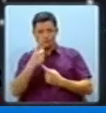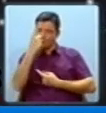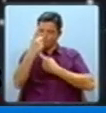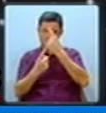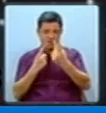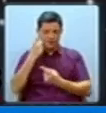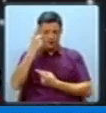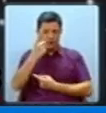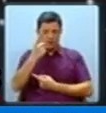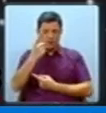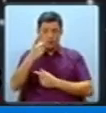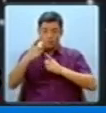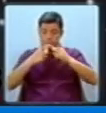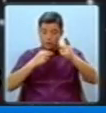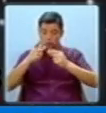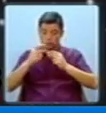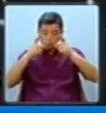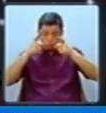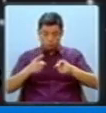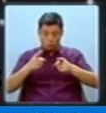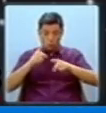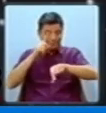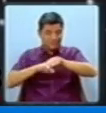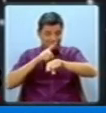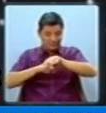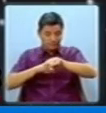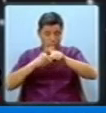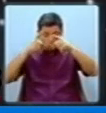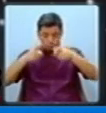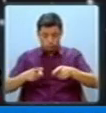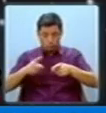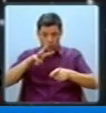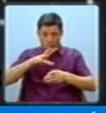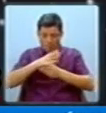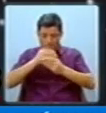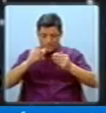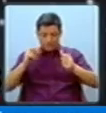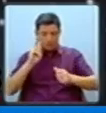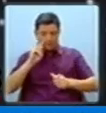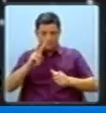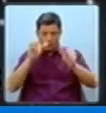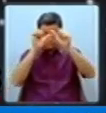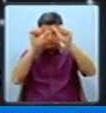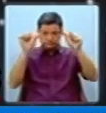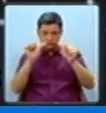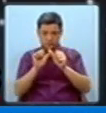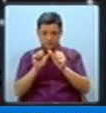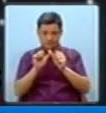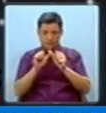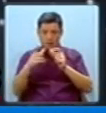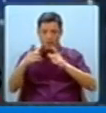porque estas estrelas nasceram todas mais ou menos na mesma altura e mais ou menos no mesmo material. E, portanto, olhar para estes sistemas é olhar como é que as